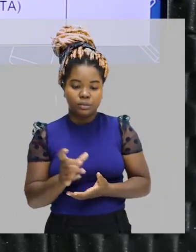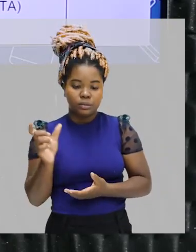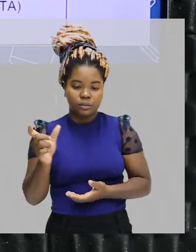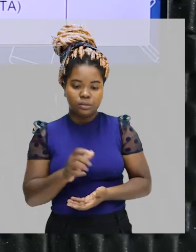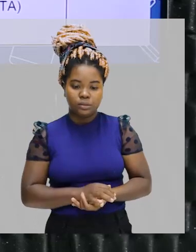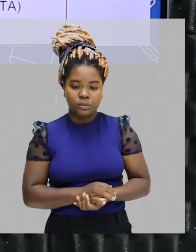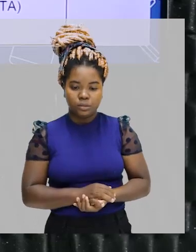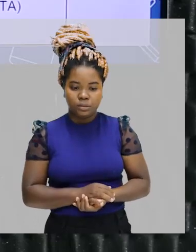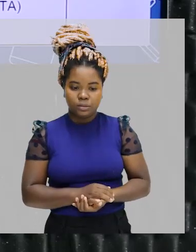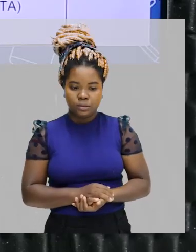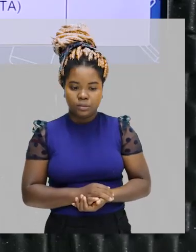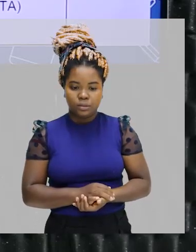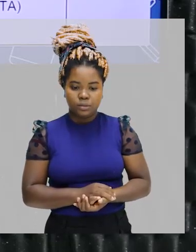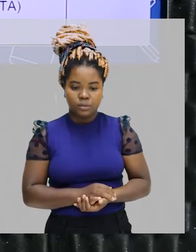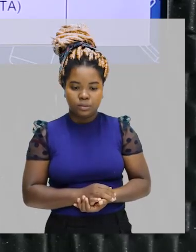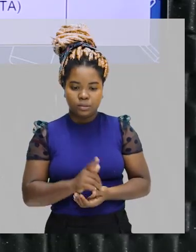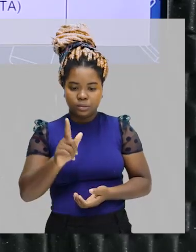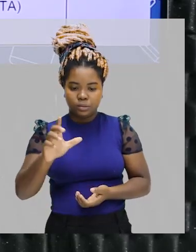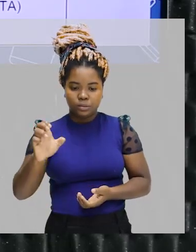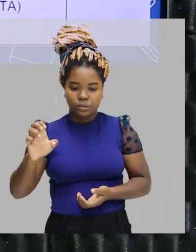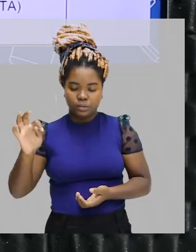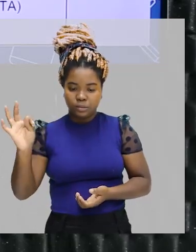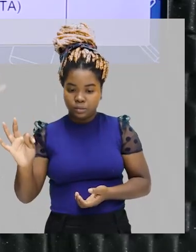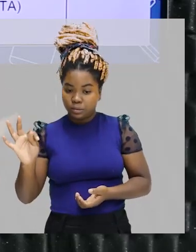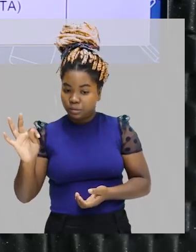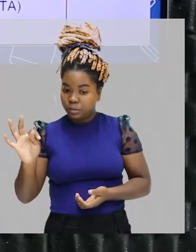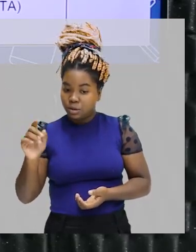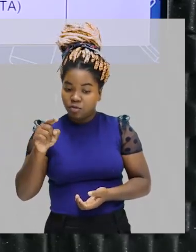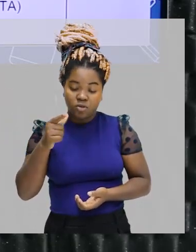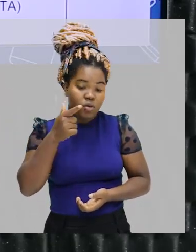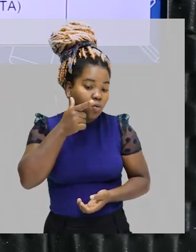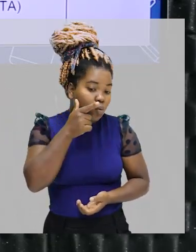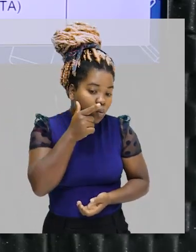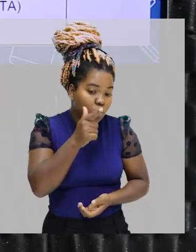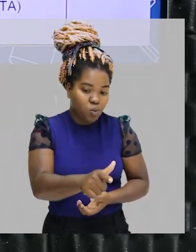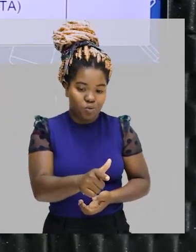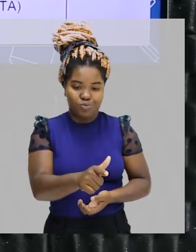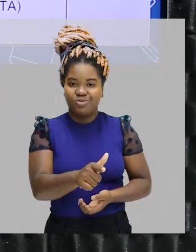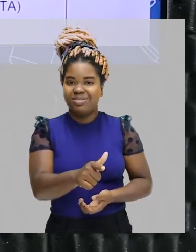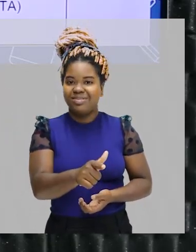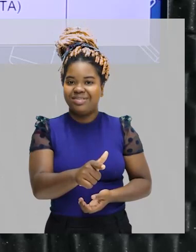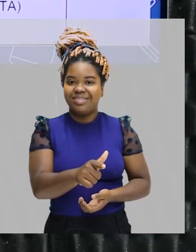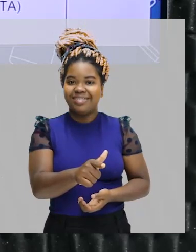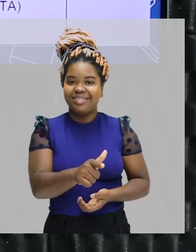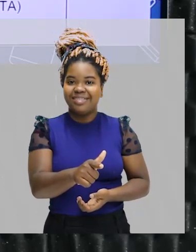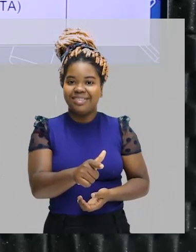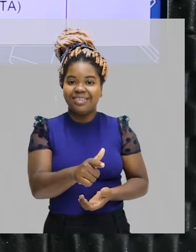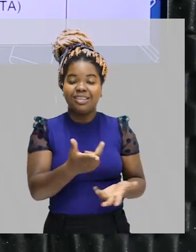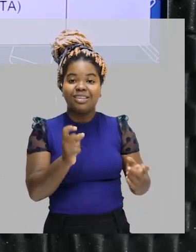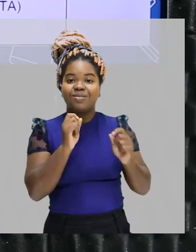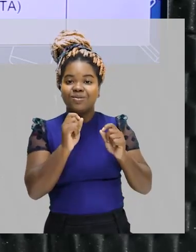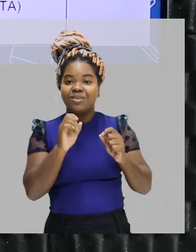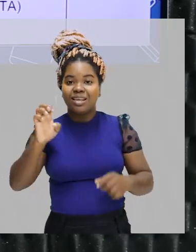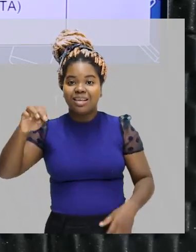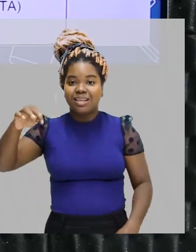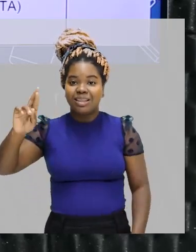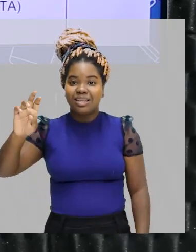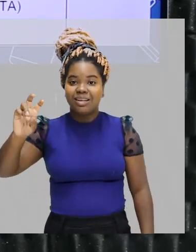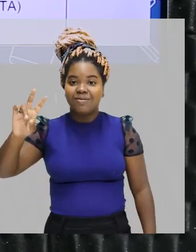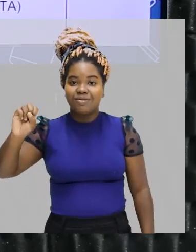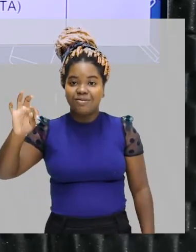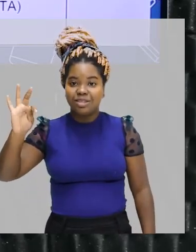para o emprego. Get an interview é você conseguir uma entrevista. Nós já tivemos aulas que estão